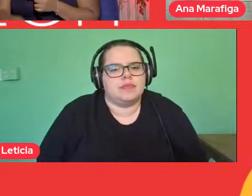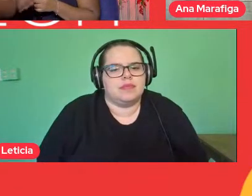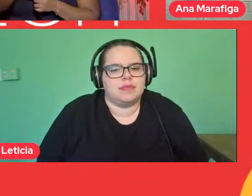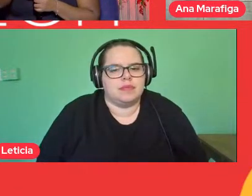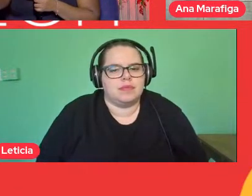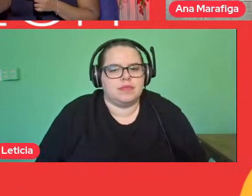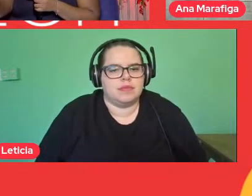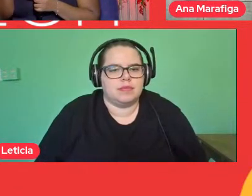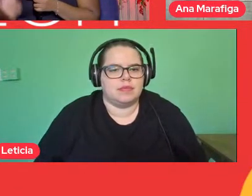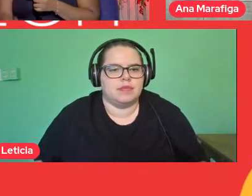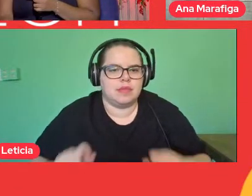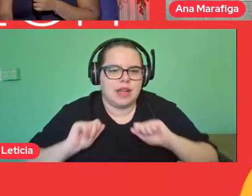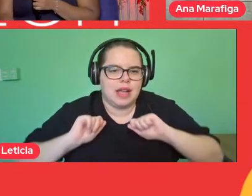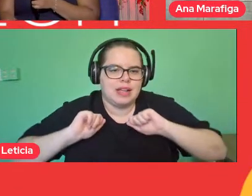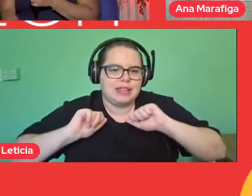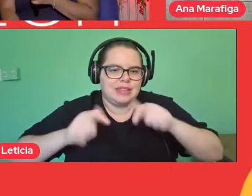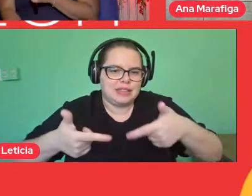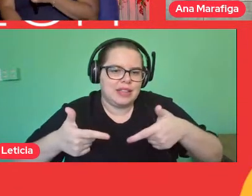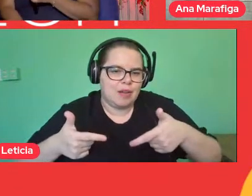Aí vocês...